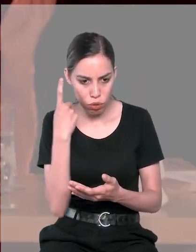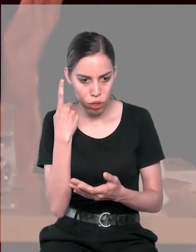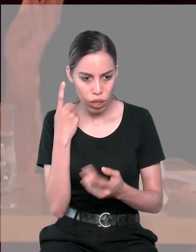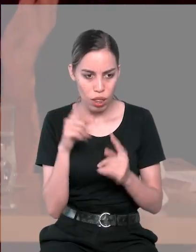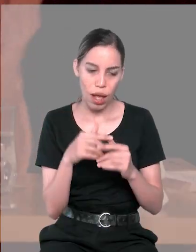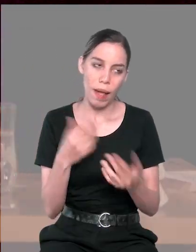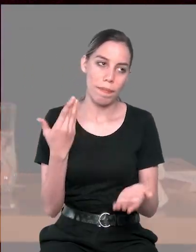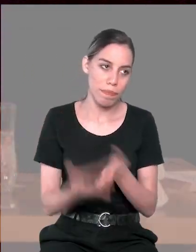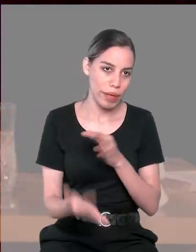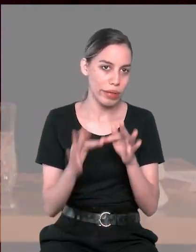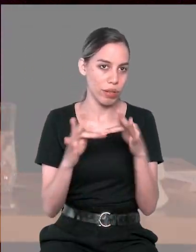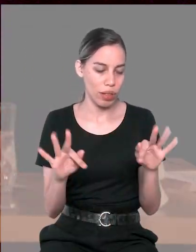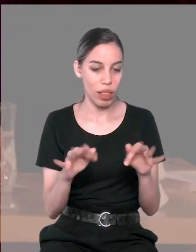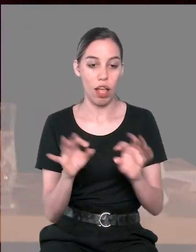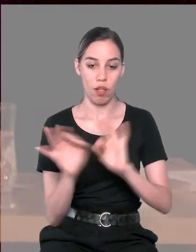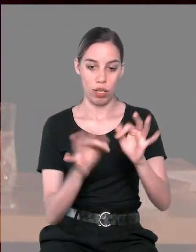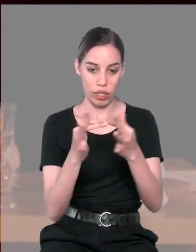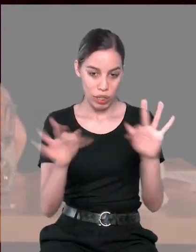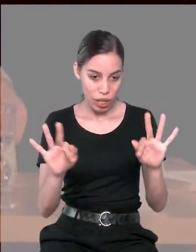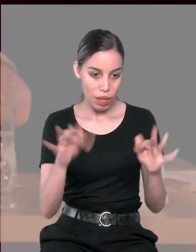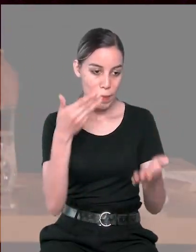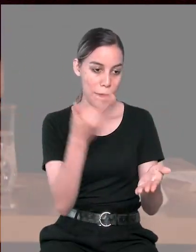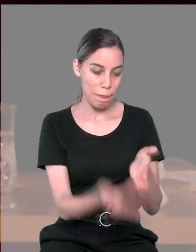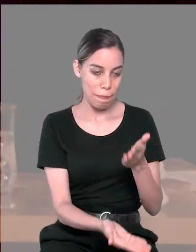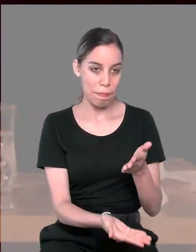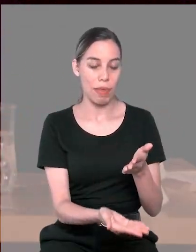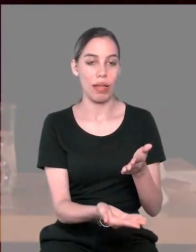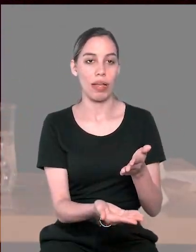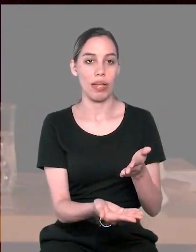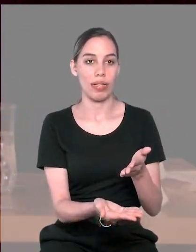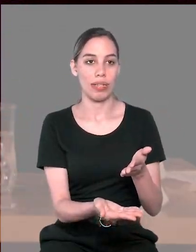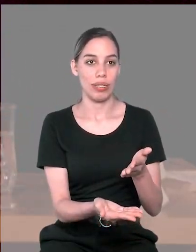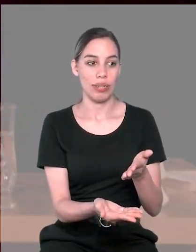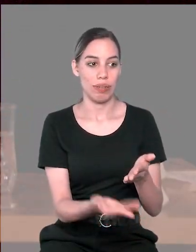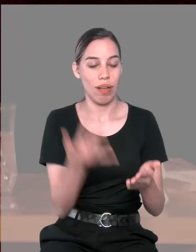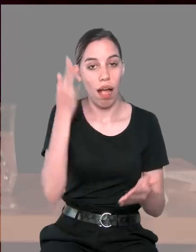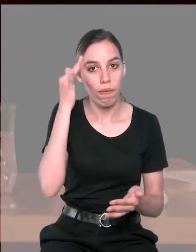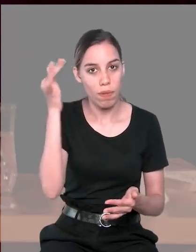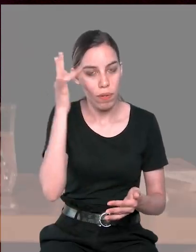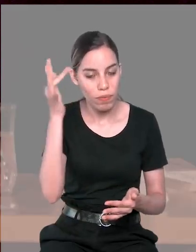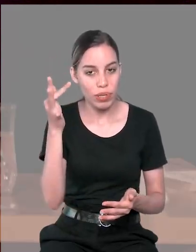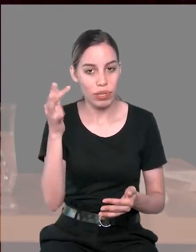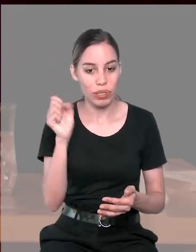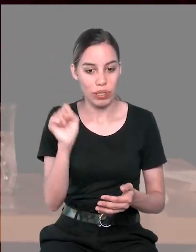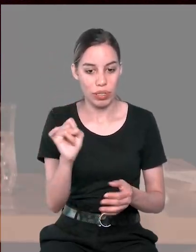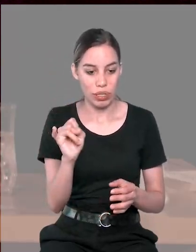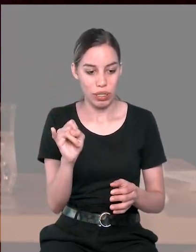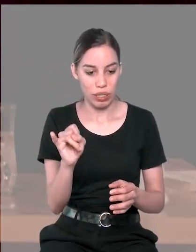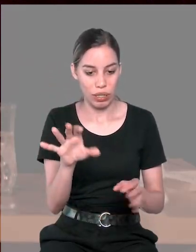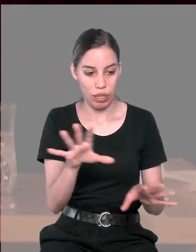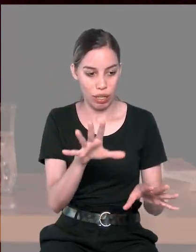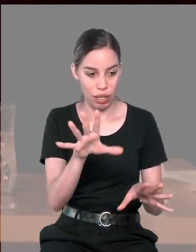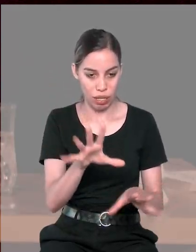perde a sintaxe. Né? Você ajeita a sintaxe, você perde a precisão filosófica do termo. Você se